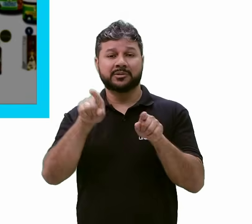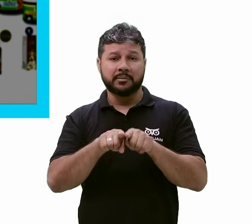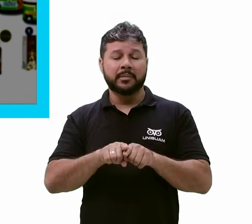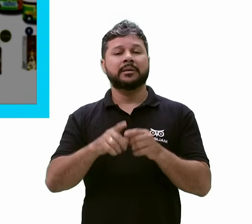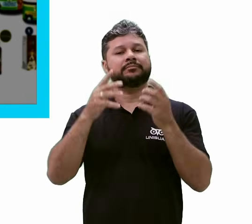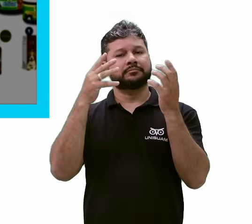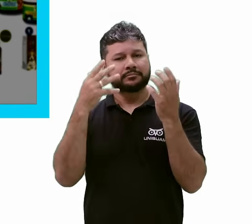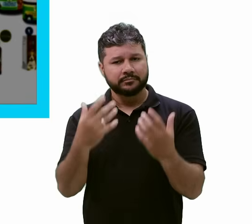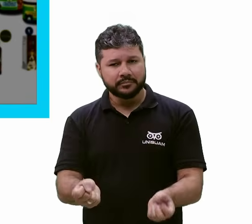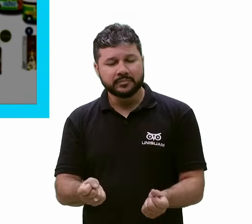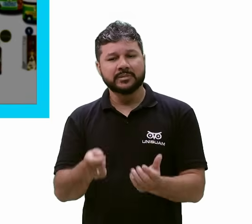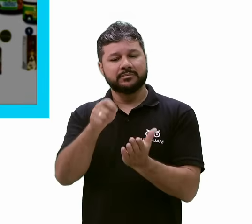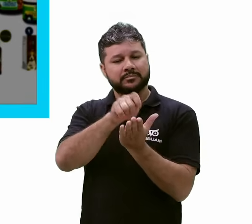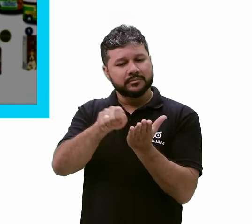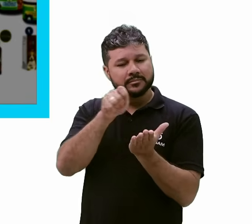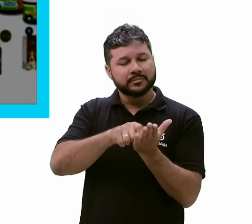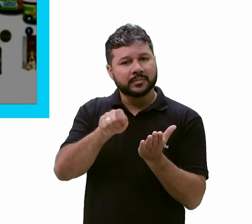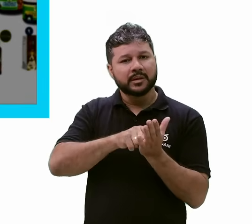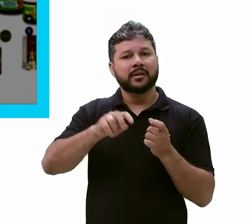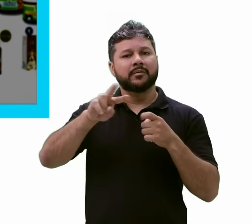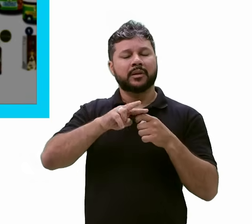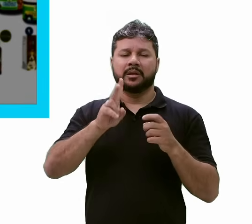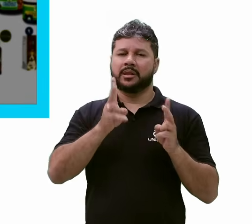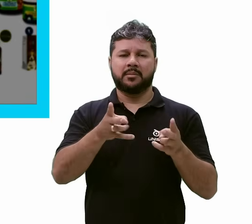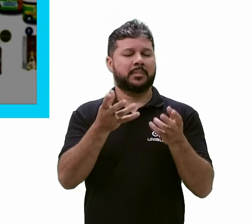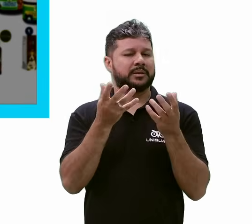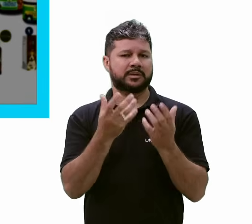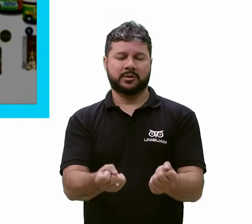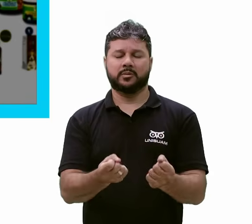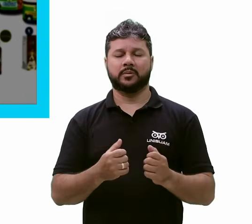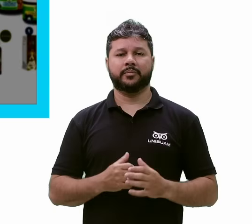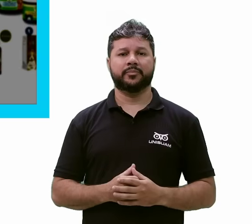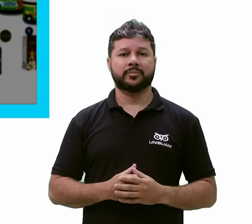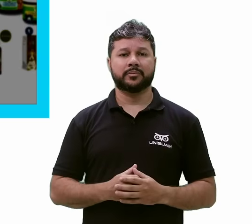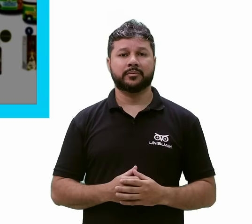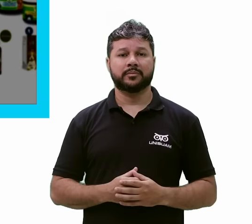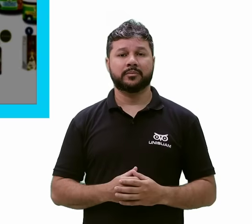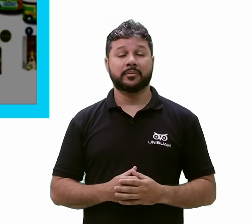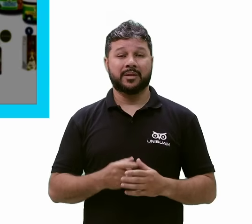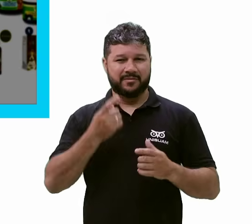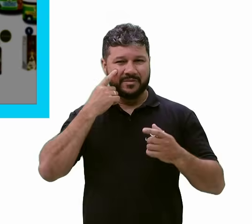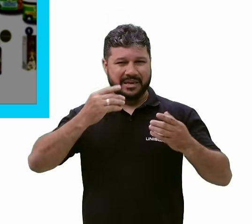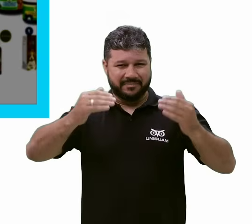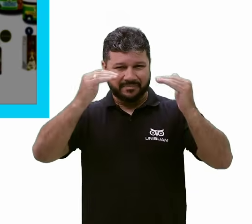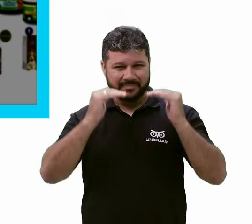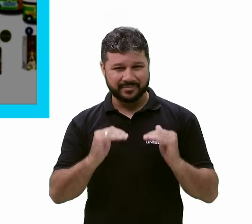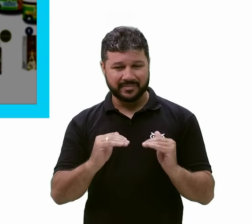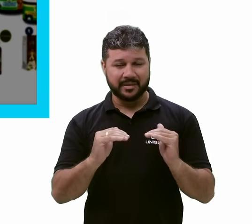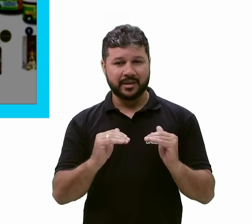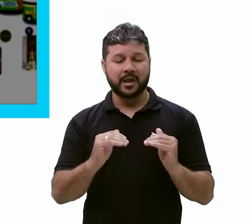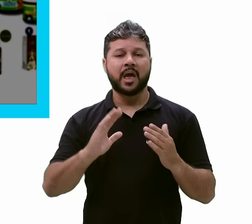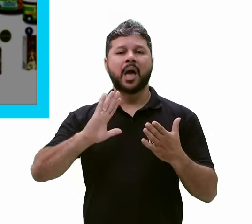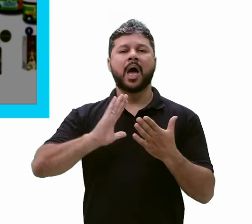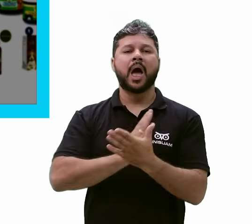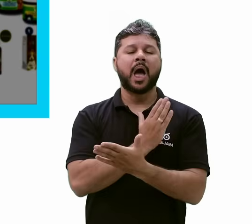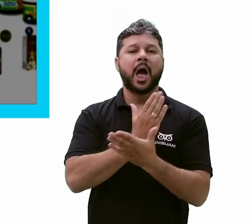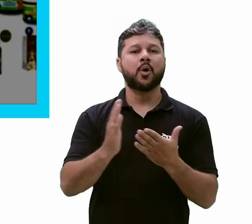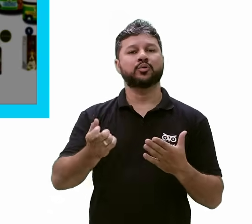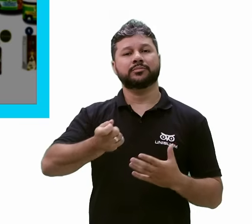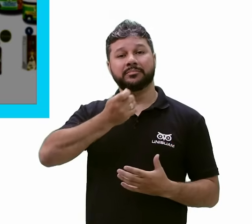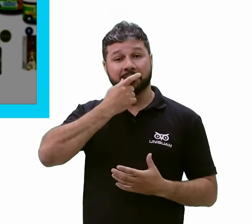outras associações que também aceitavam a prescrição veterinária e sempre aceitaram, tá? Esses abaixo aqui